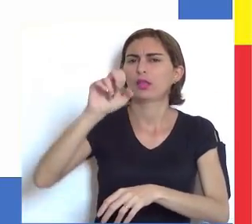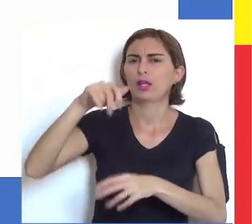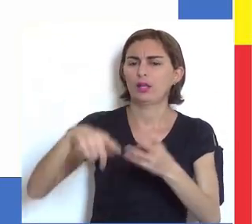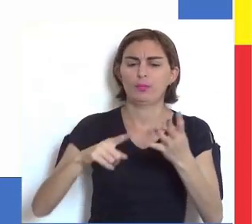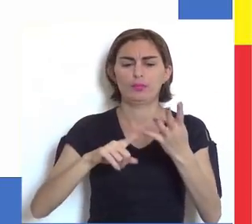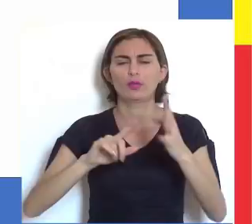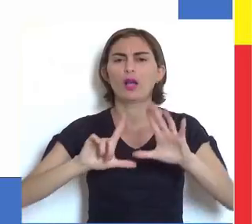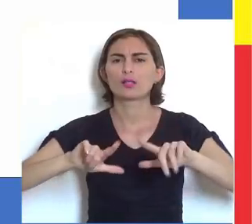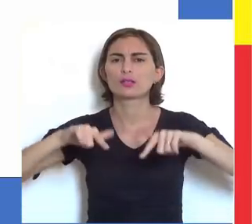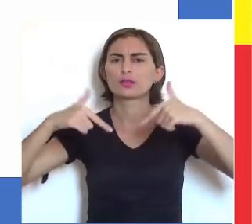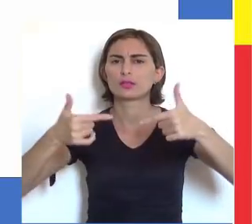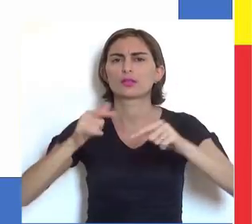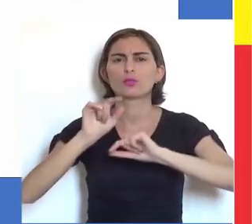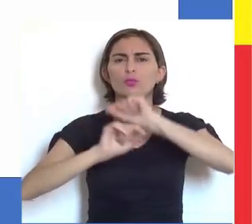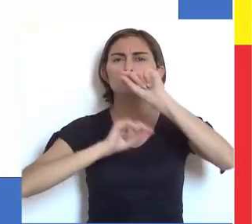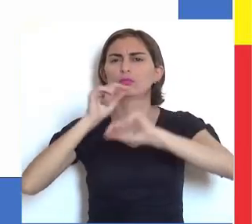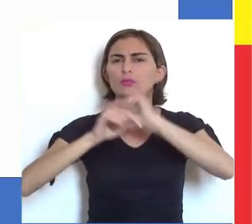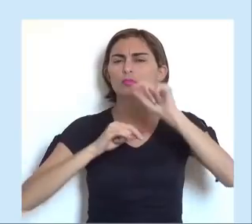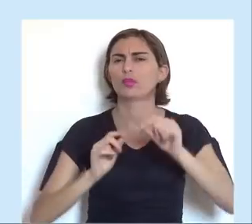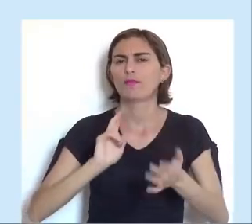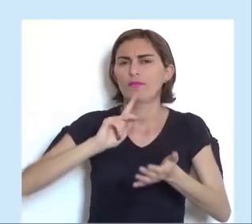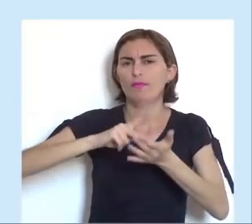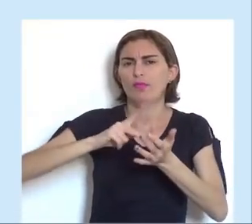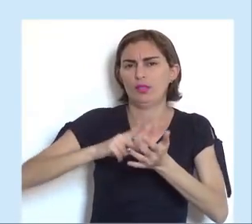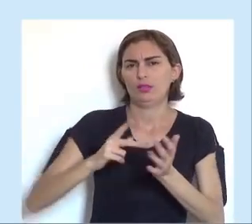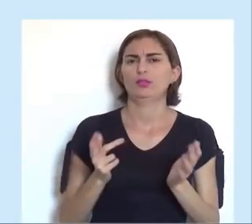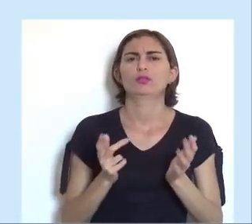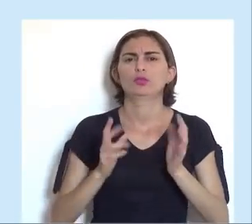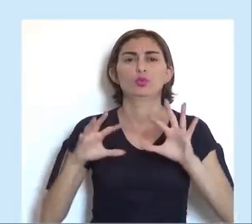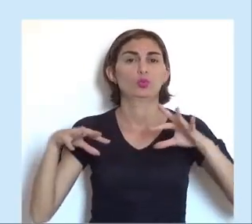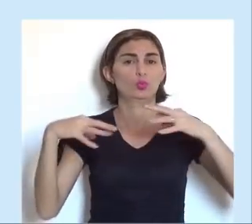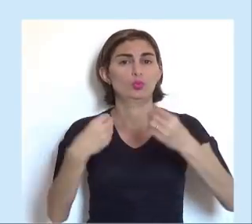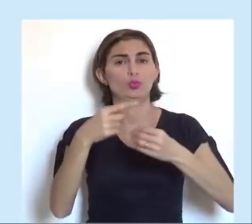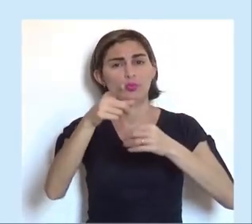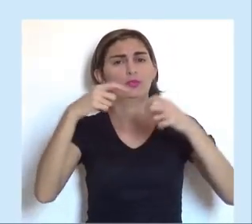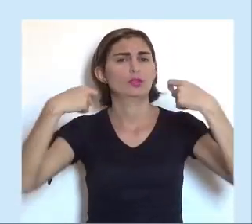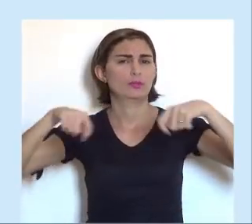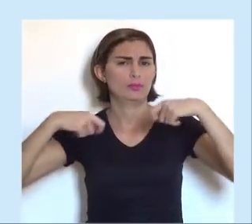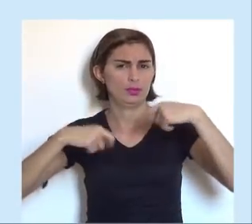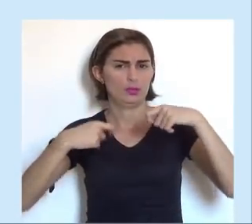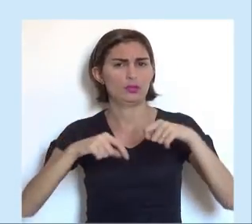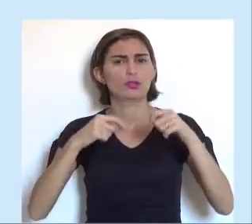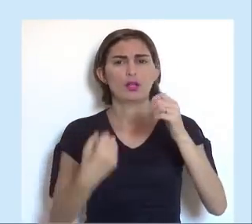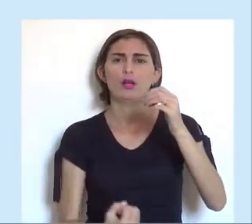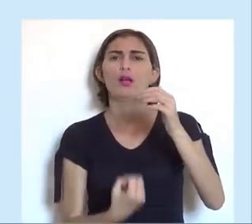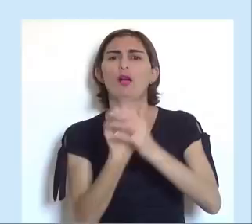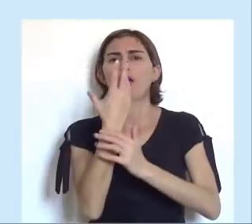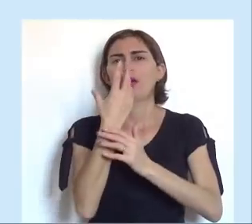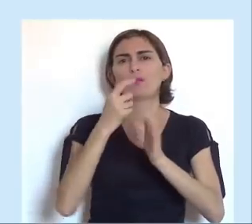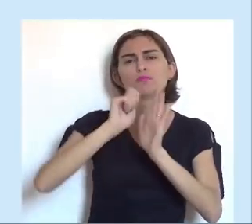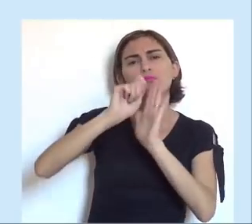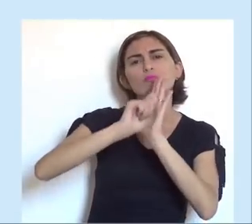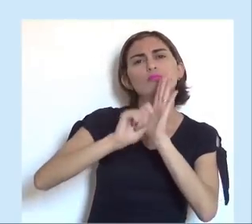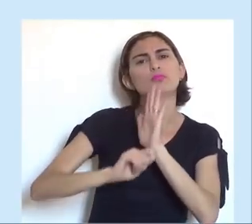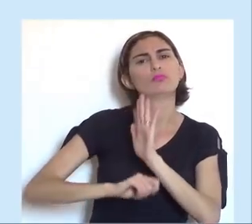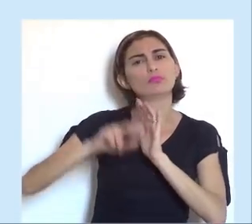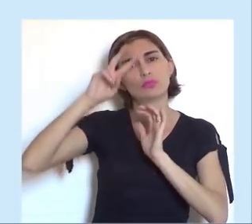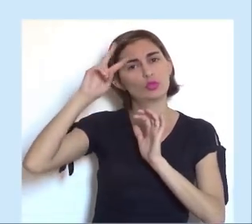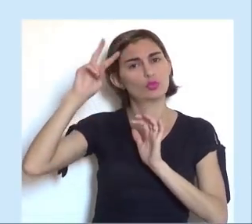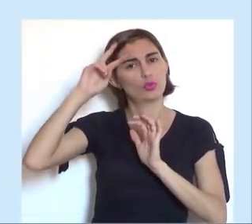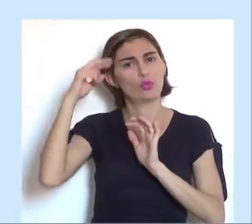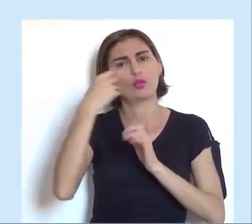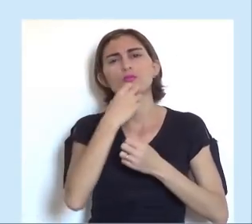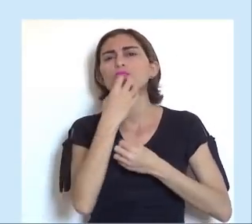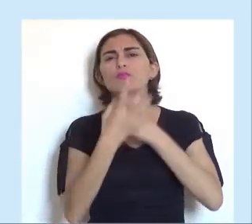principais ações. O que é isso, na verdade? Na verdade, isso daí é tudo o que você precisa para criar uma história, ou